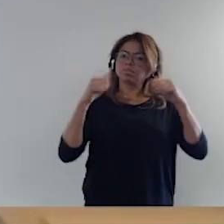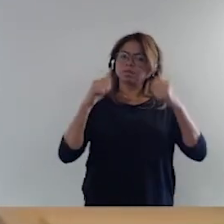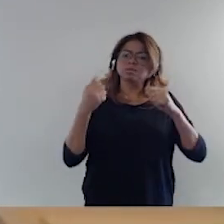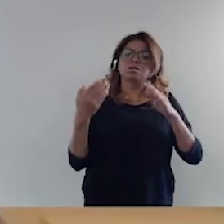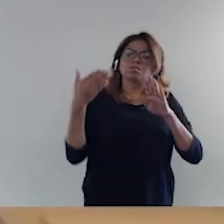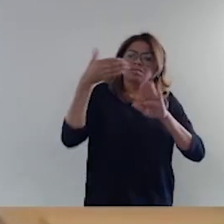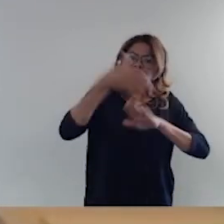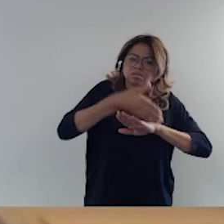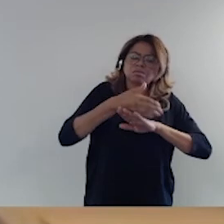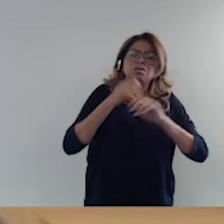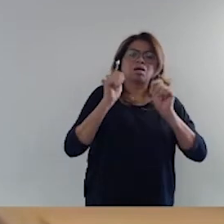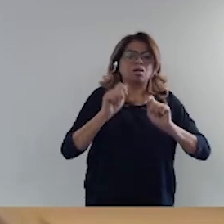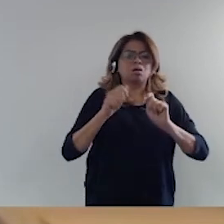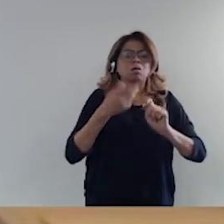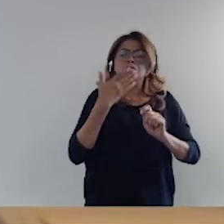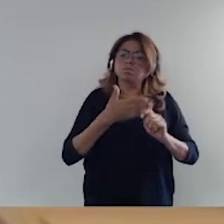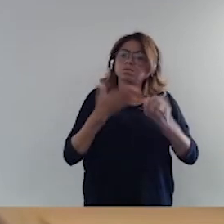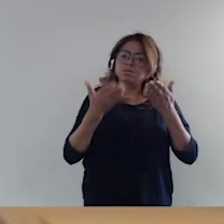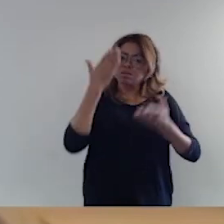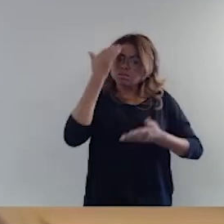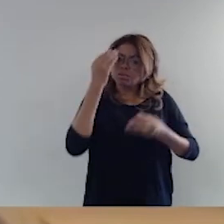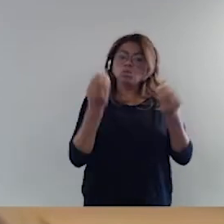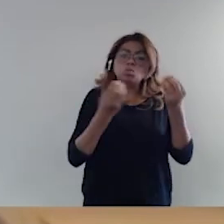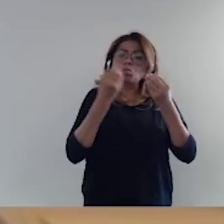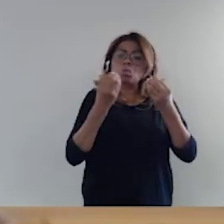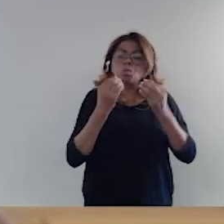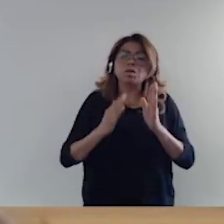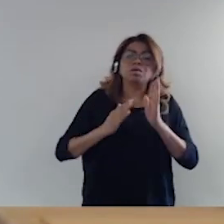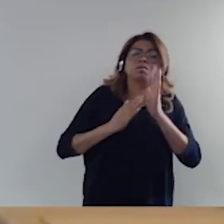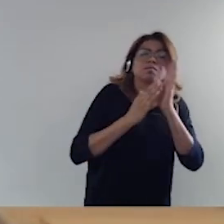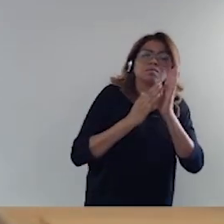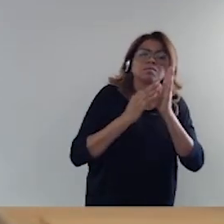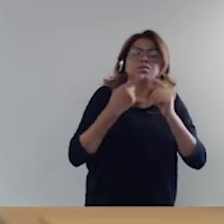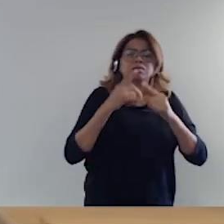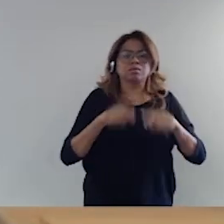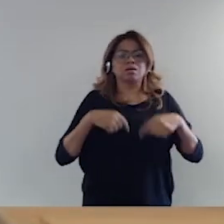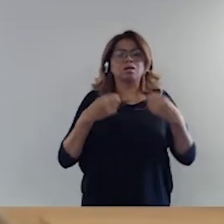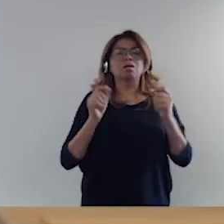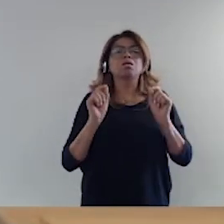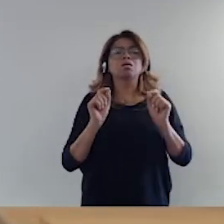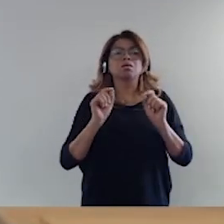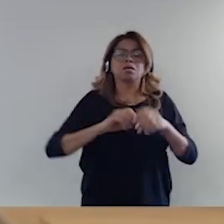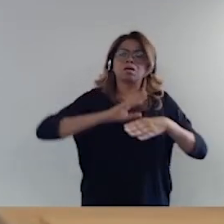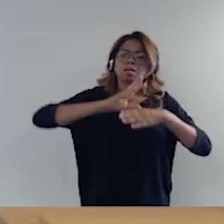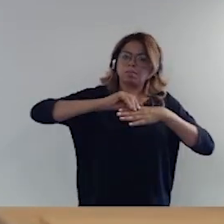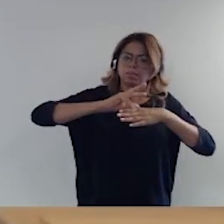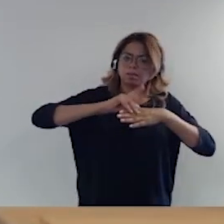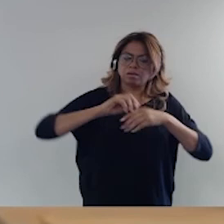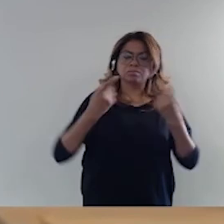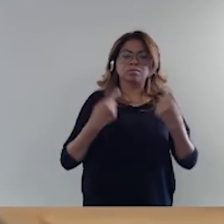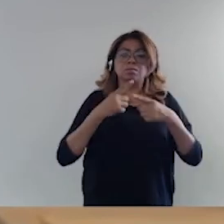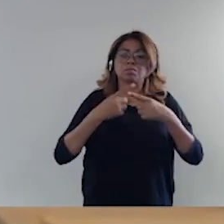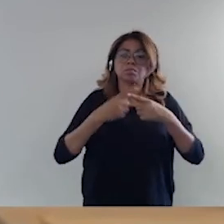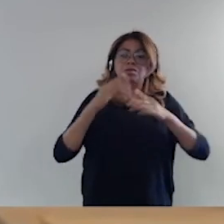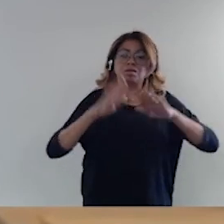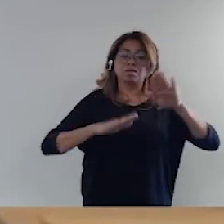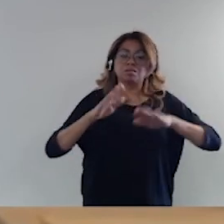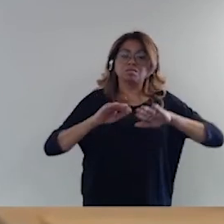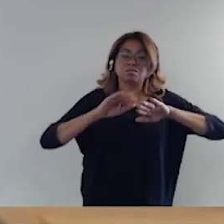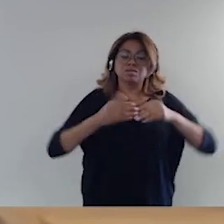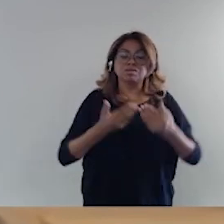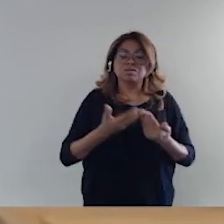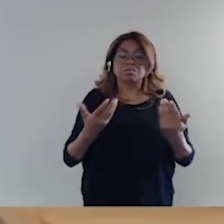temas envolvendo o enfrentamento da doença, pela razão de que, muitas vezes, a judicialização